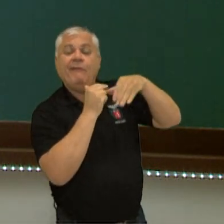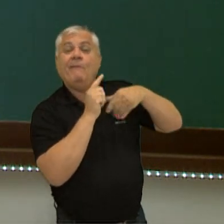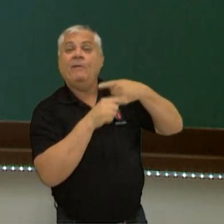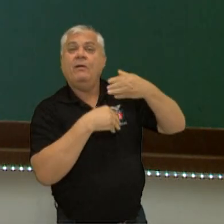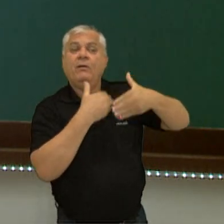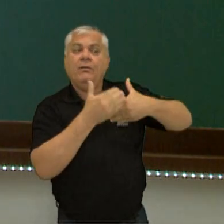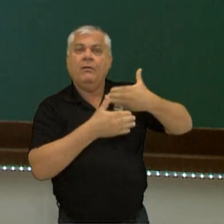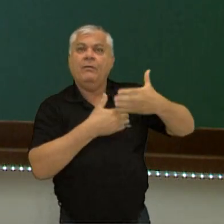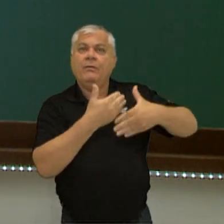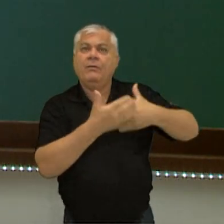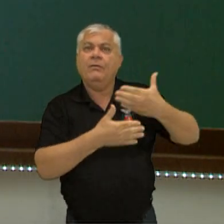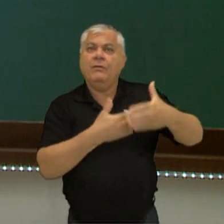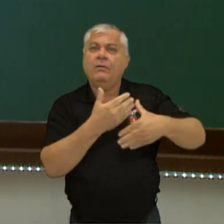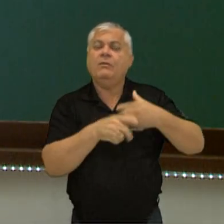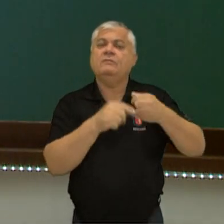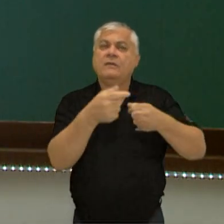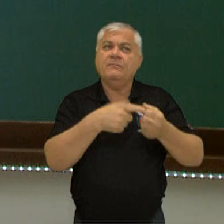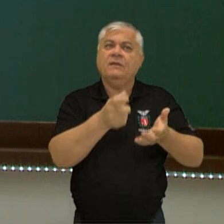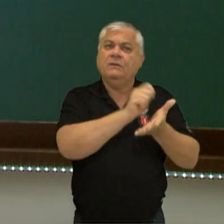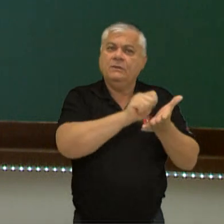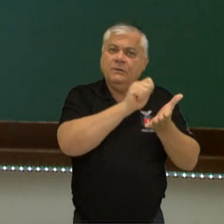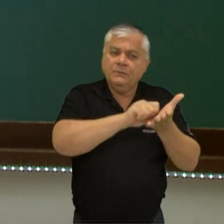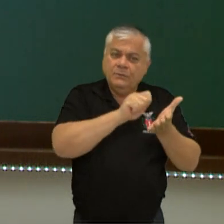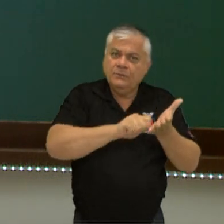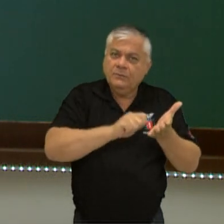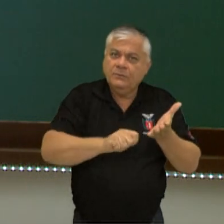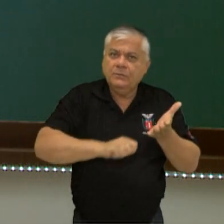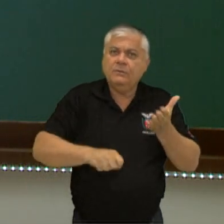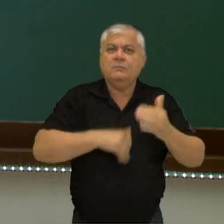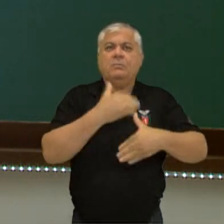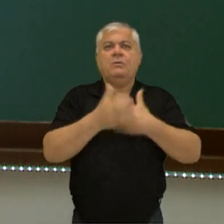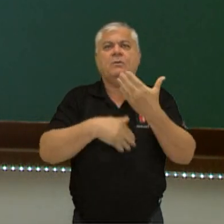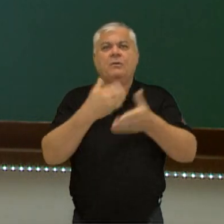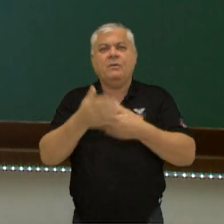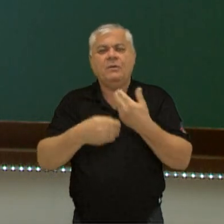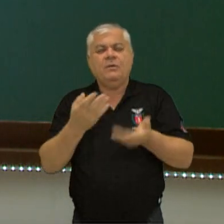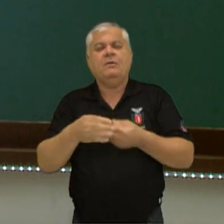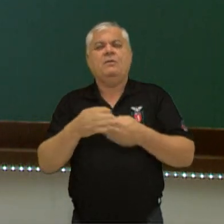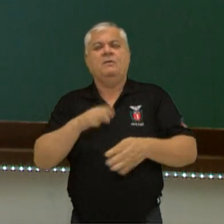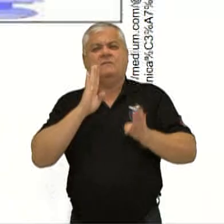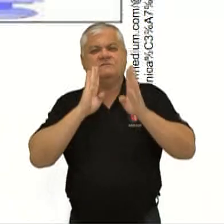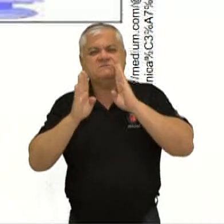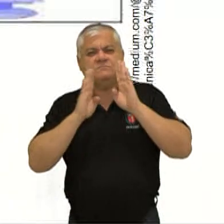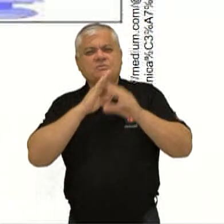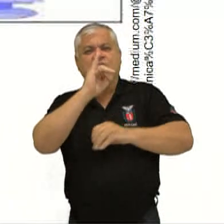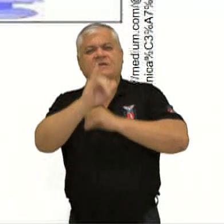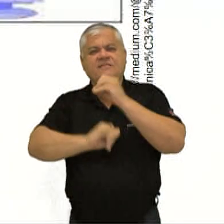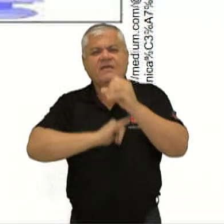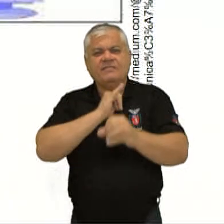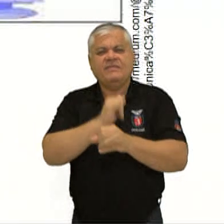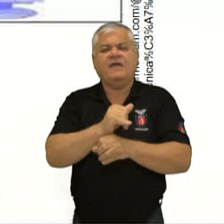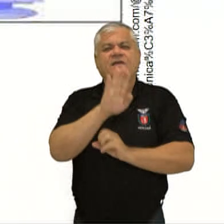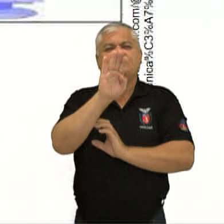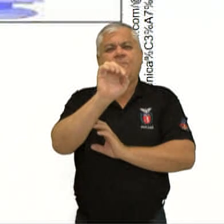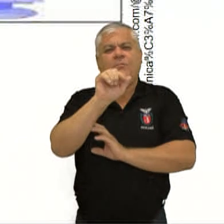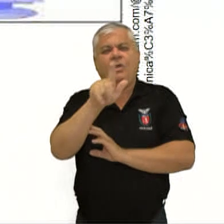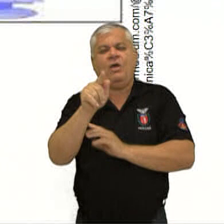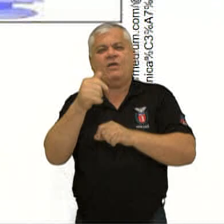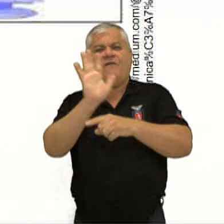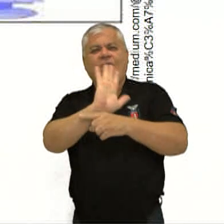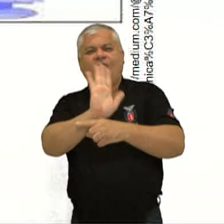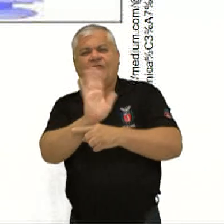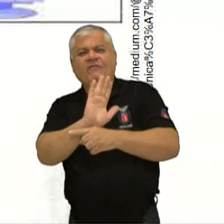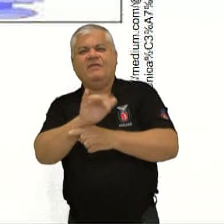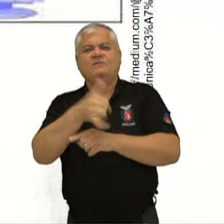o tempo foi se desenvolvendo tecnologias até chegar hoje nos blogs, site, internet, vídeos, imagens, enfim,